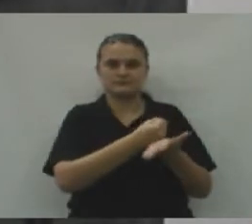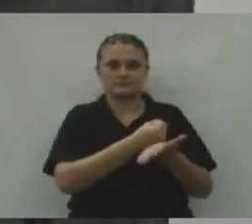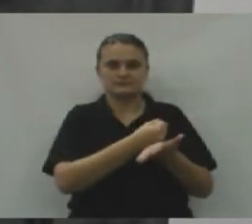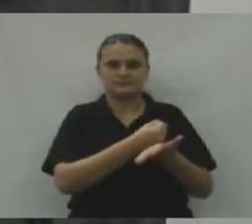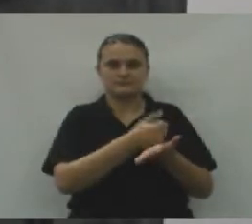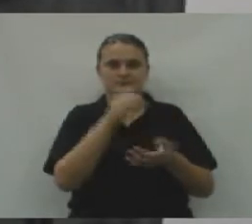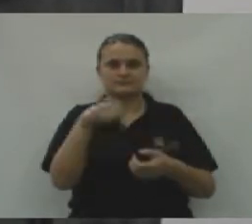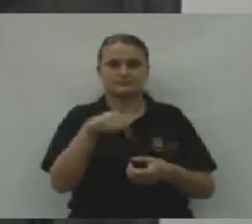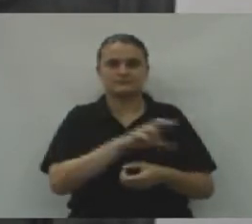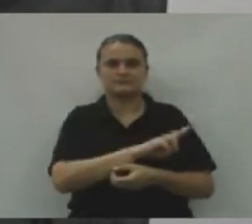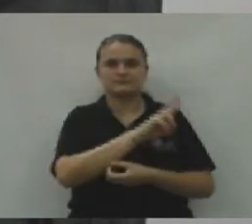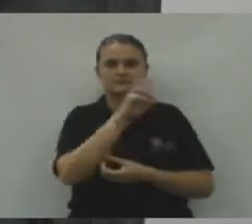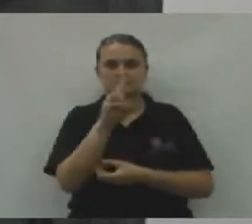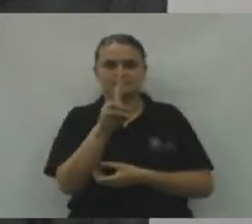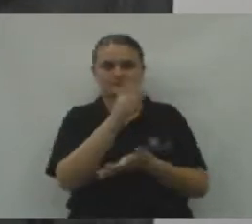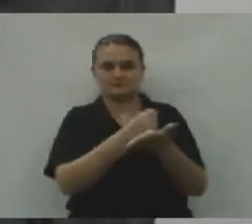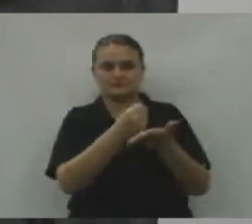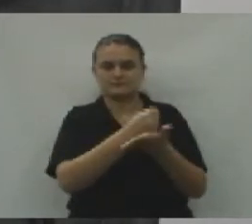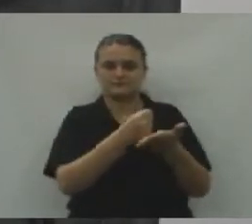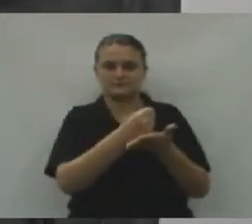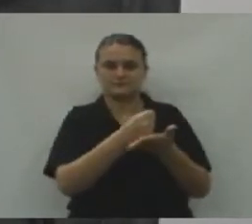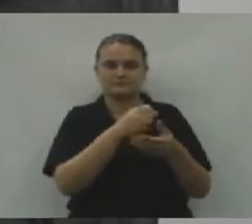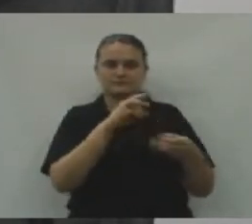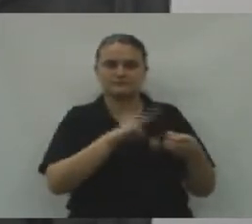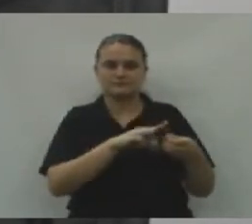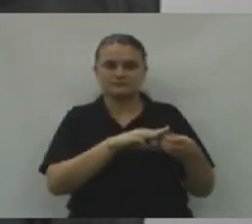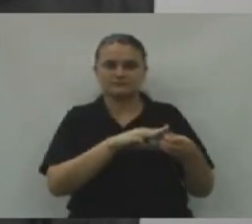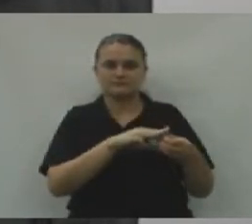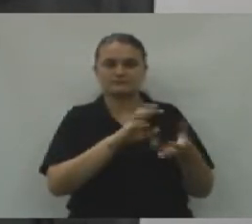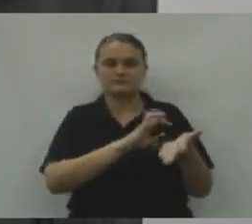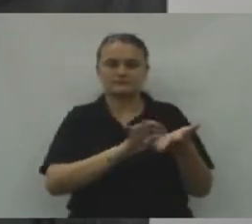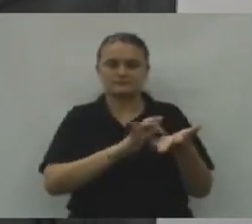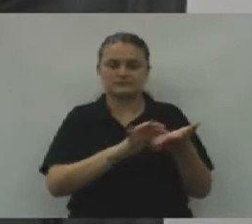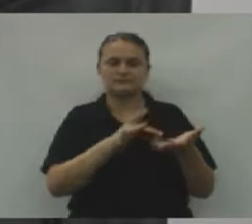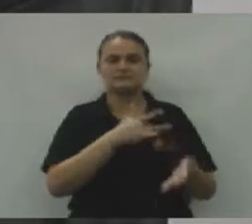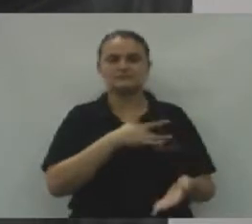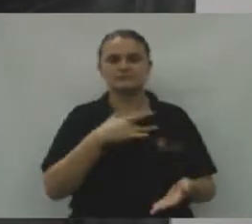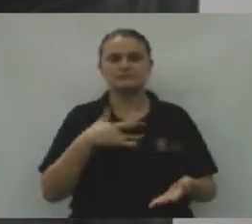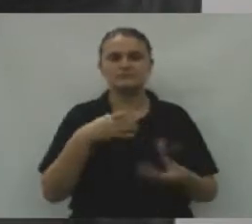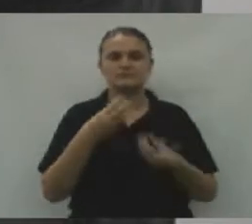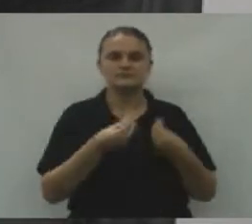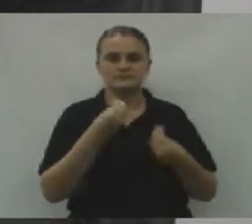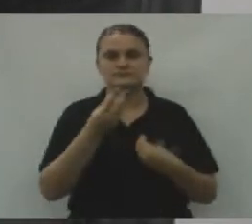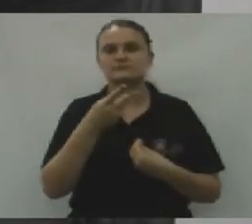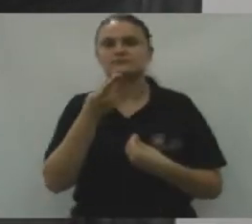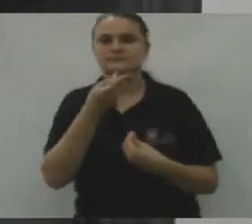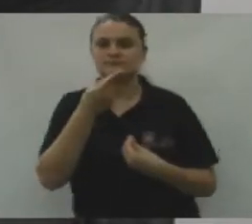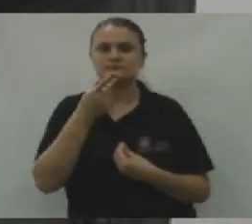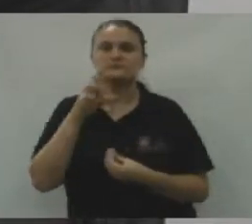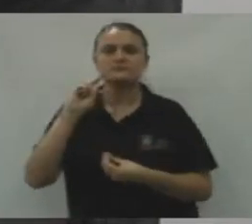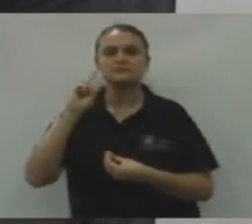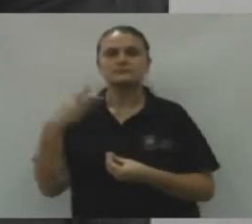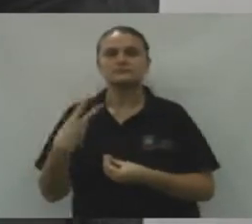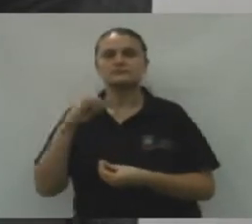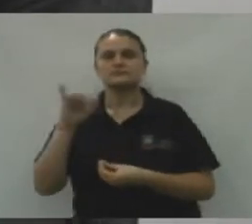União da Vitória, da farmácia municipal central. Secretaria de Saúde, como falou o colega Jair